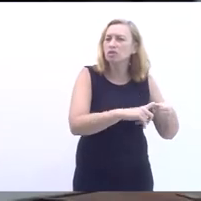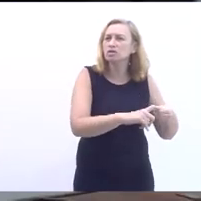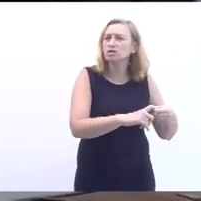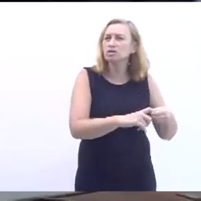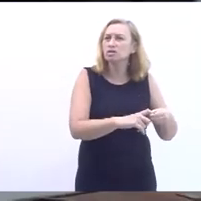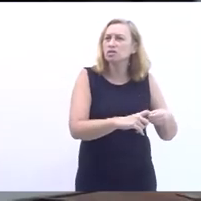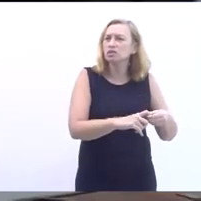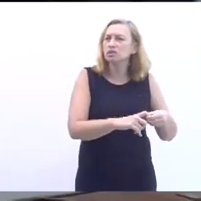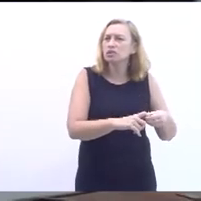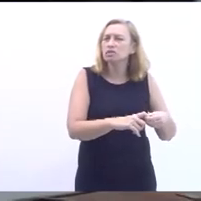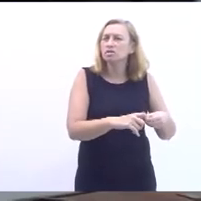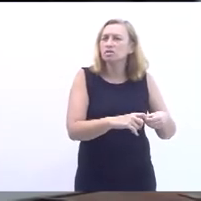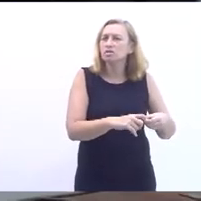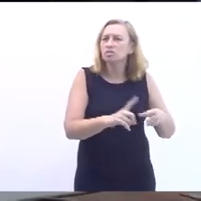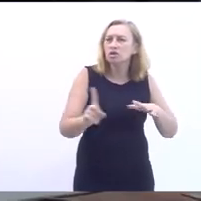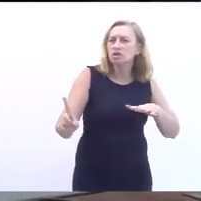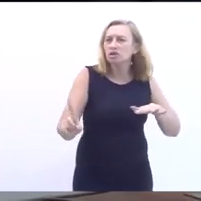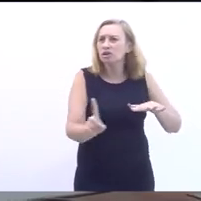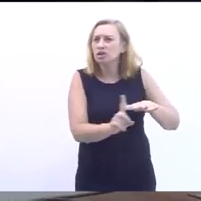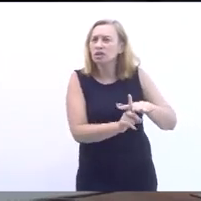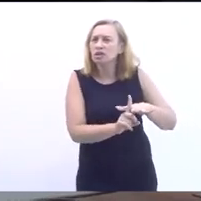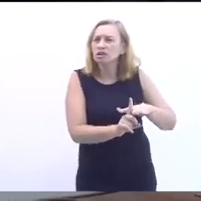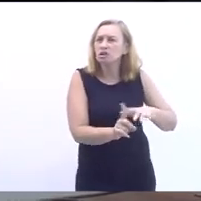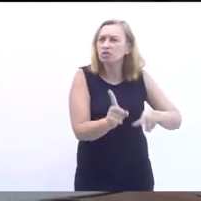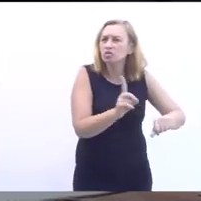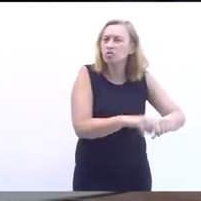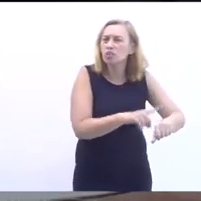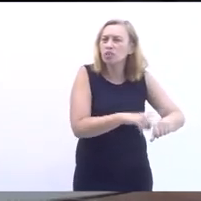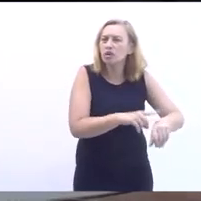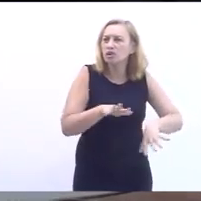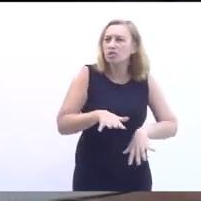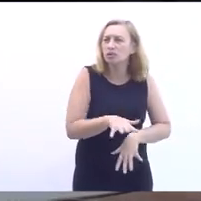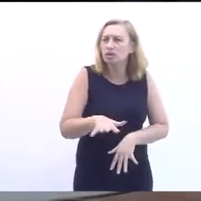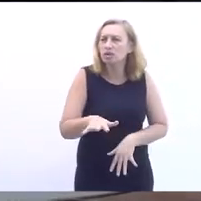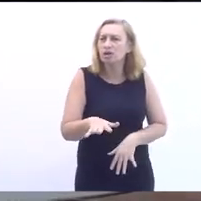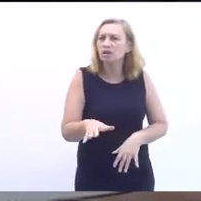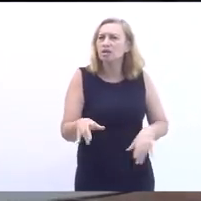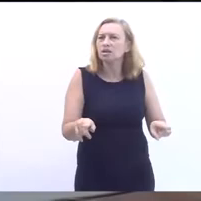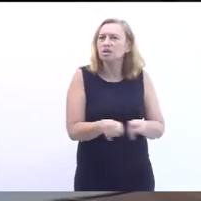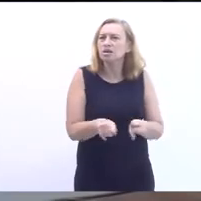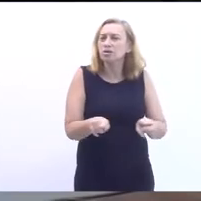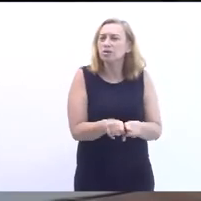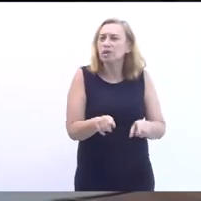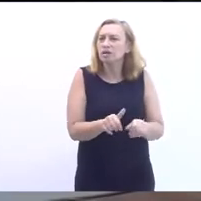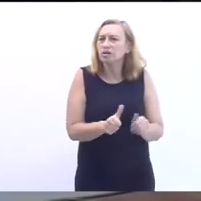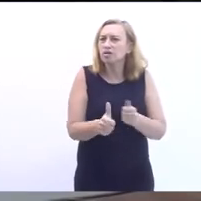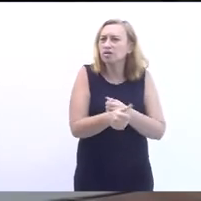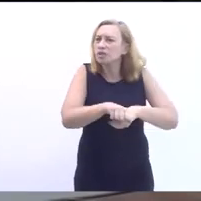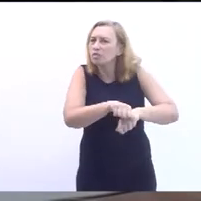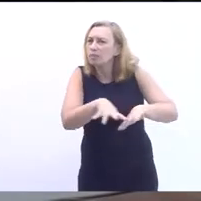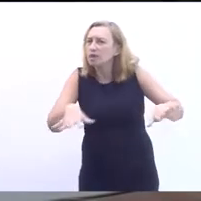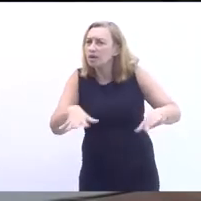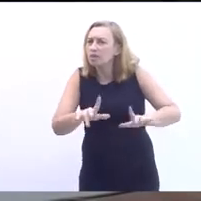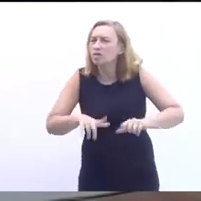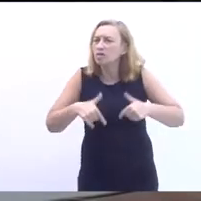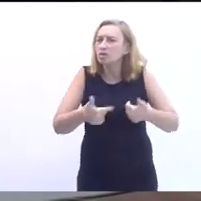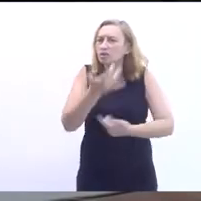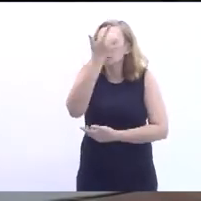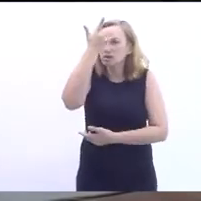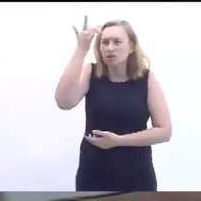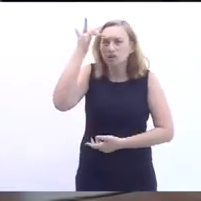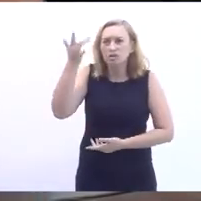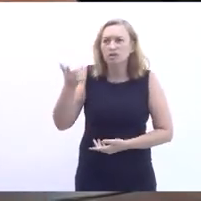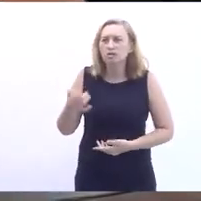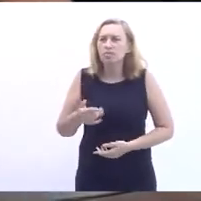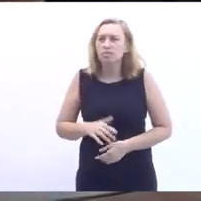partir da minha integração ao movimento da transmissão de dados e também a frente auxiliar em defesa da Saúde Mental é um